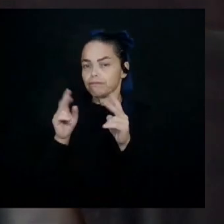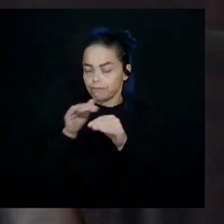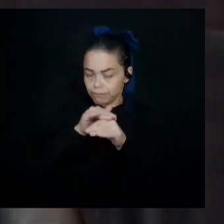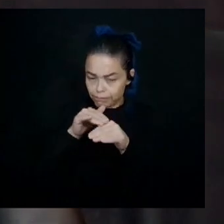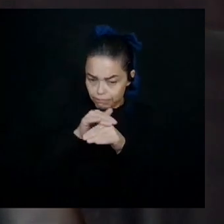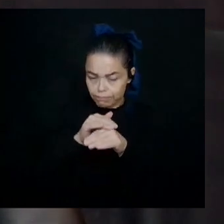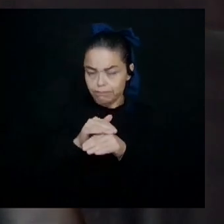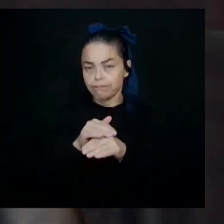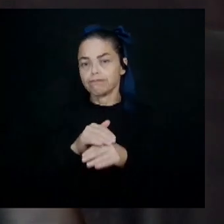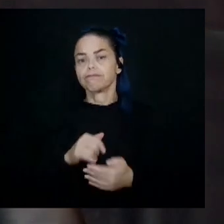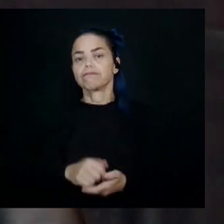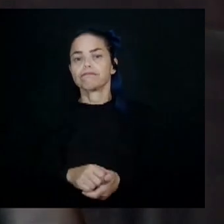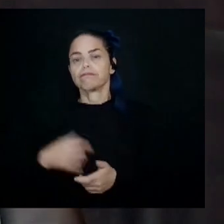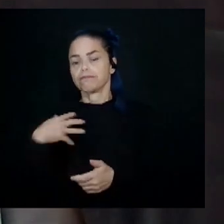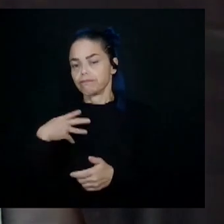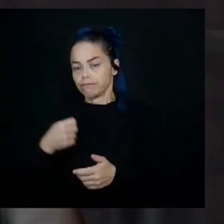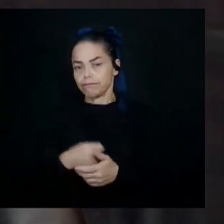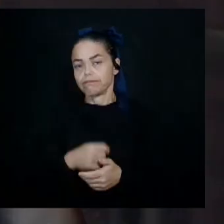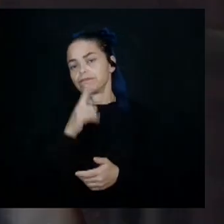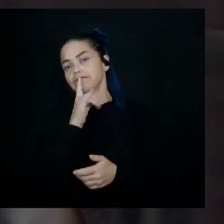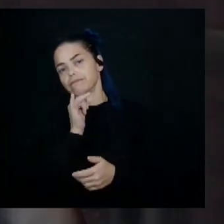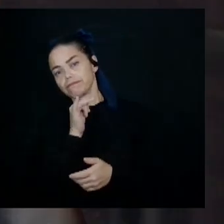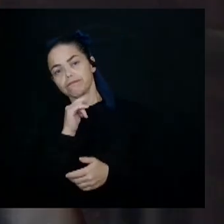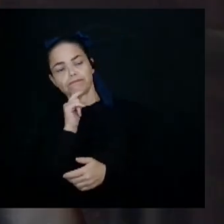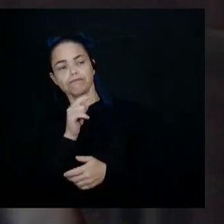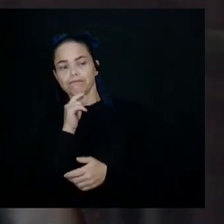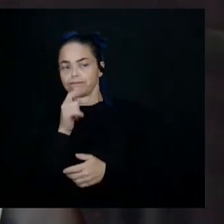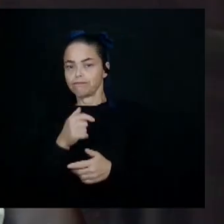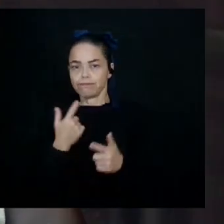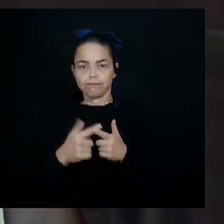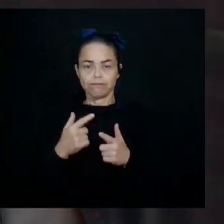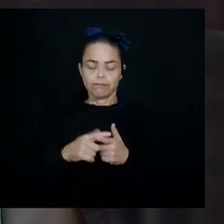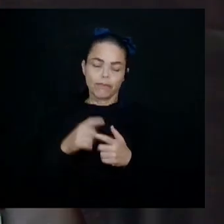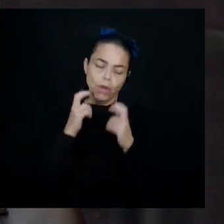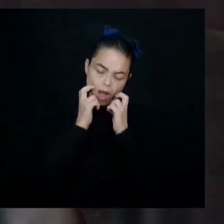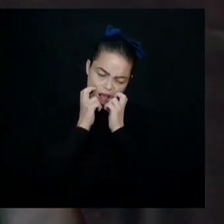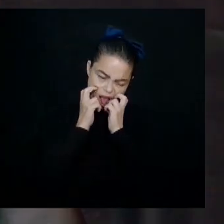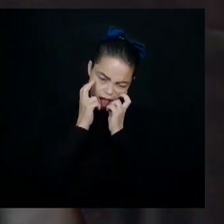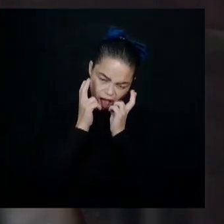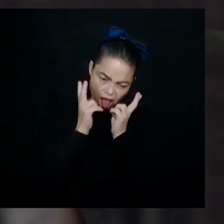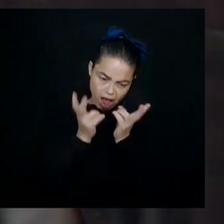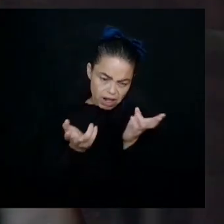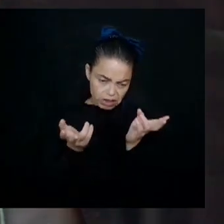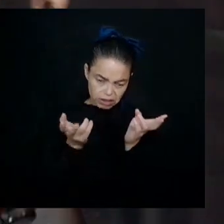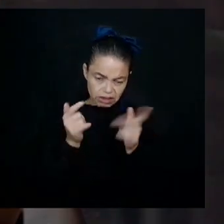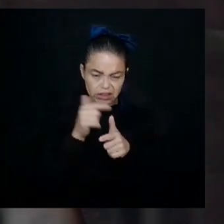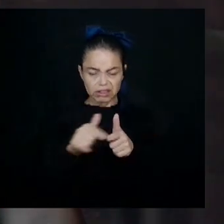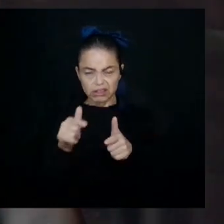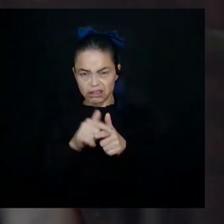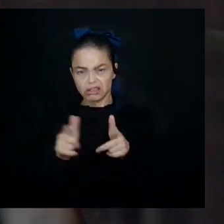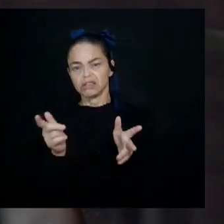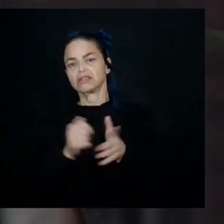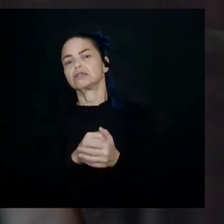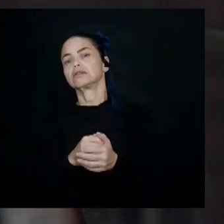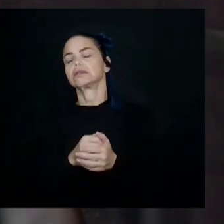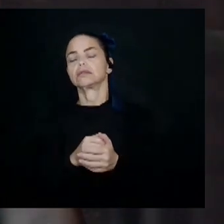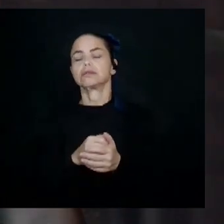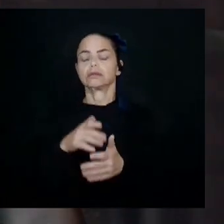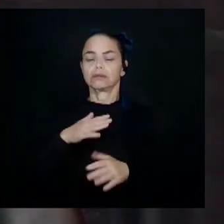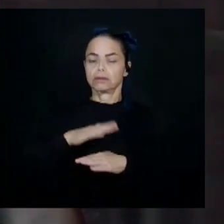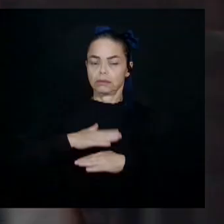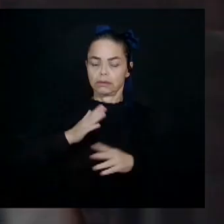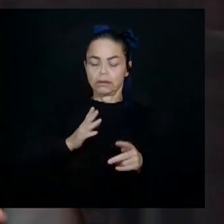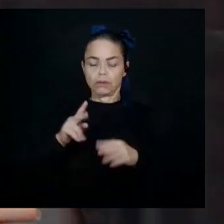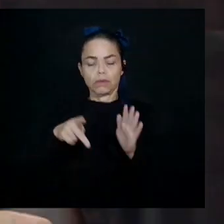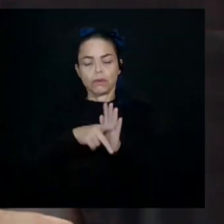conversa. Se o pai não consegue, porque é tímido, porque tem os seus problemas, né, com a sua própria sexualidade,